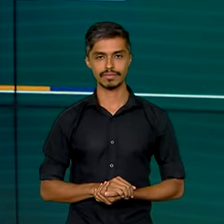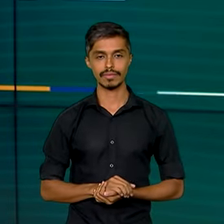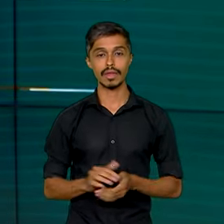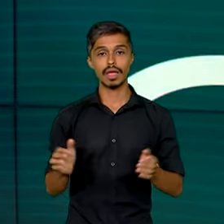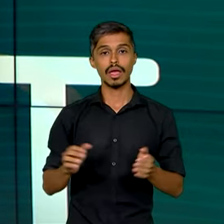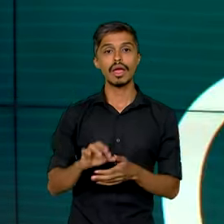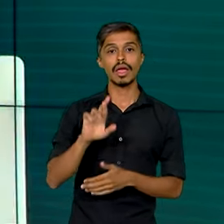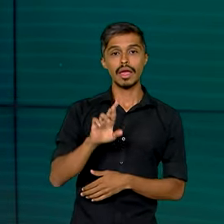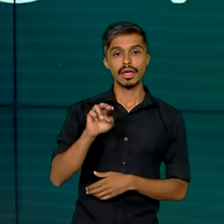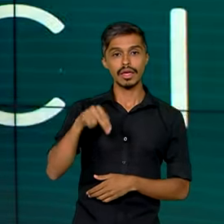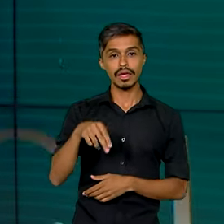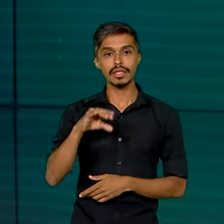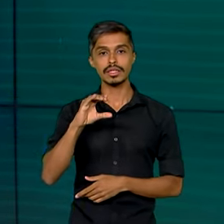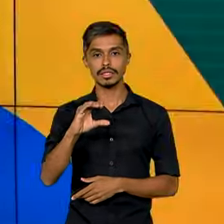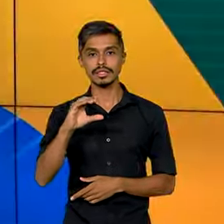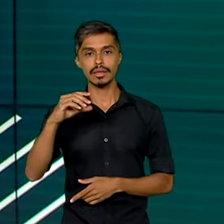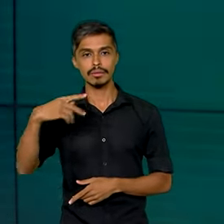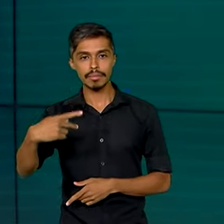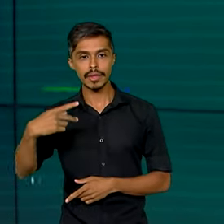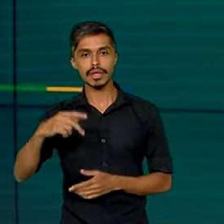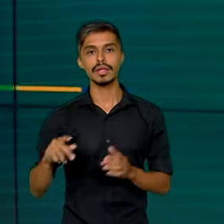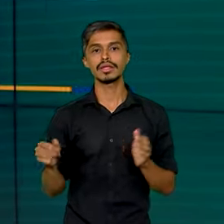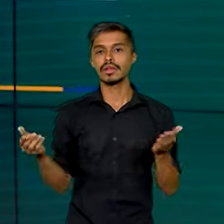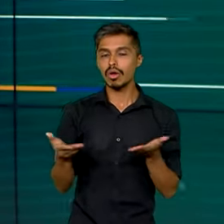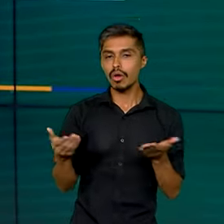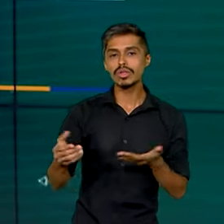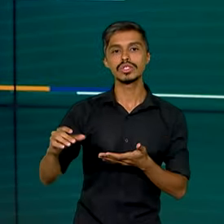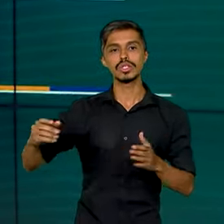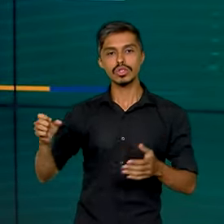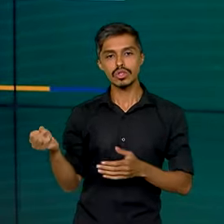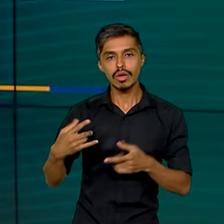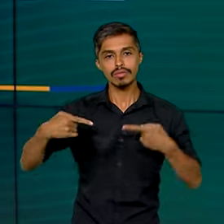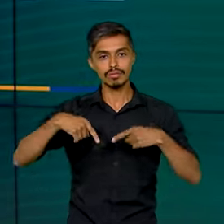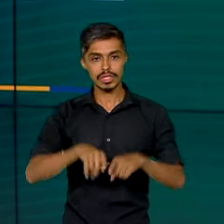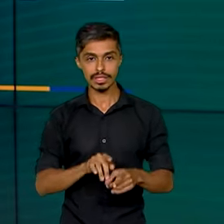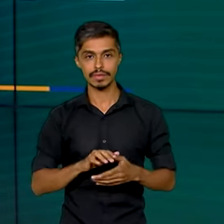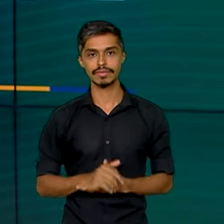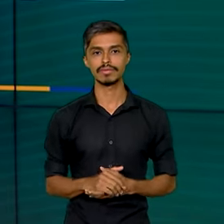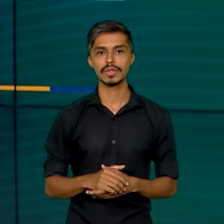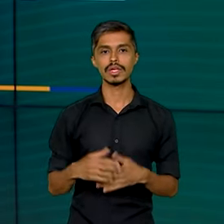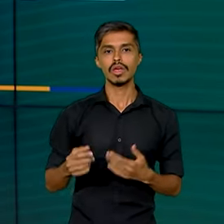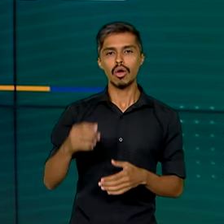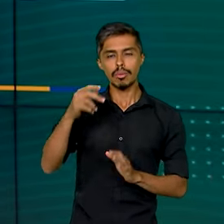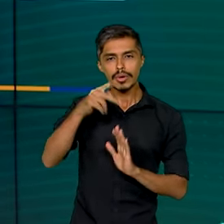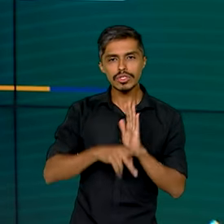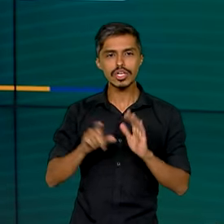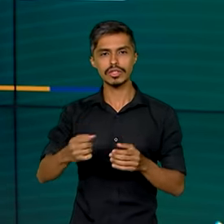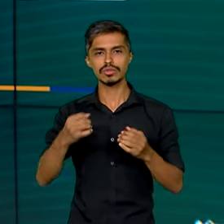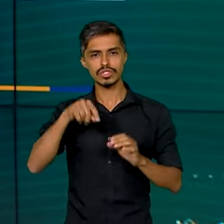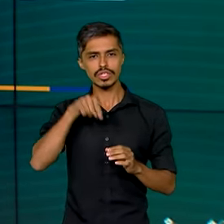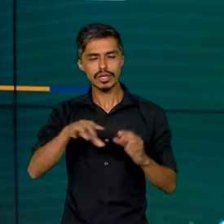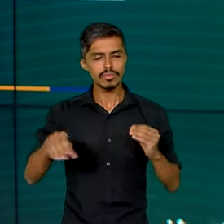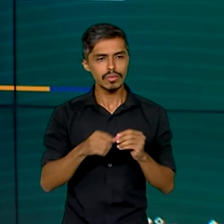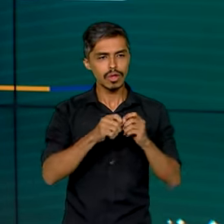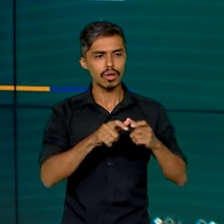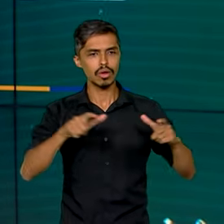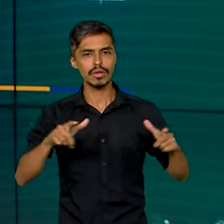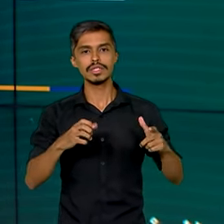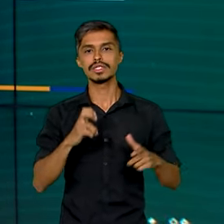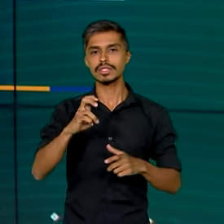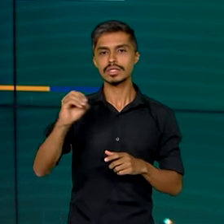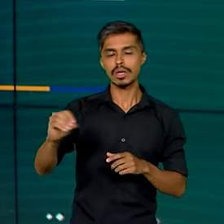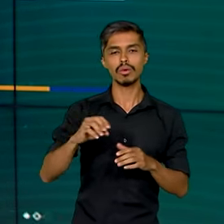Rede Nacional de Comunicação Pública ganhou hoje novos parceiros. Um plano de expansão integrou mais de